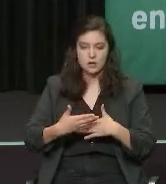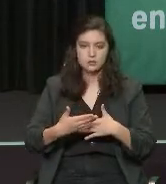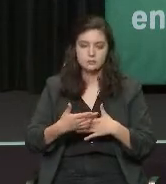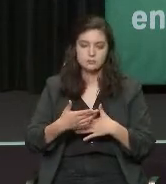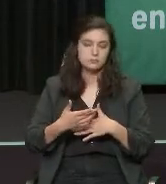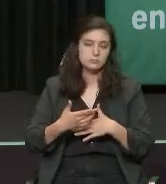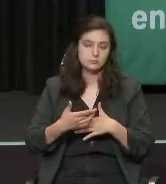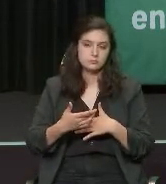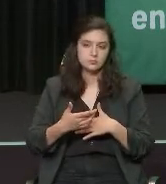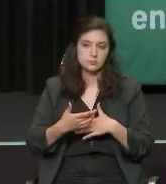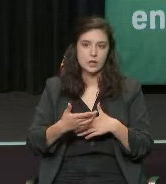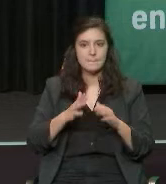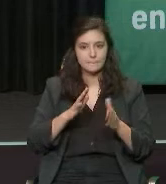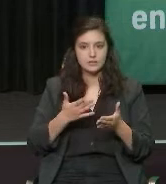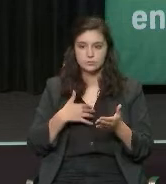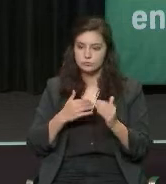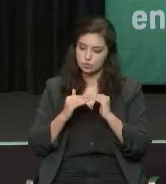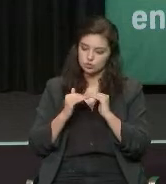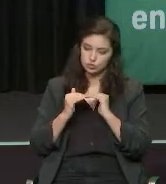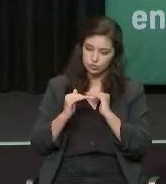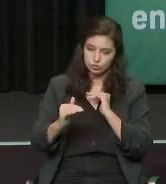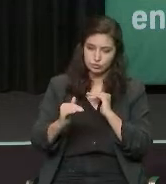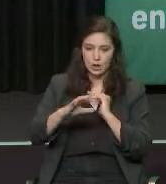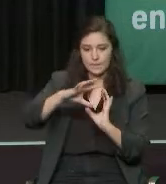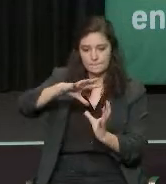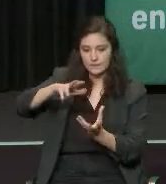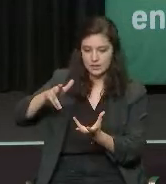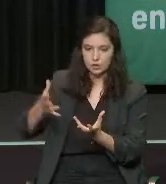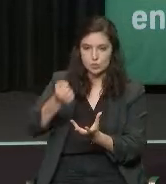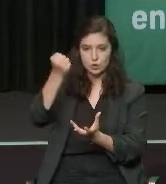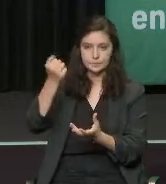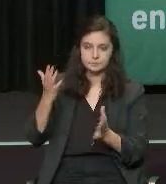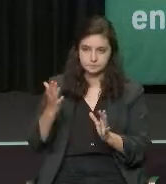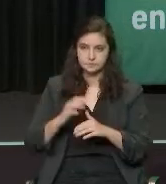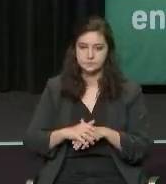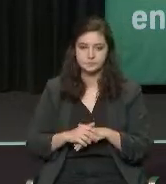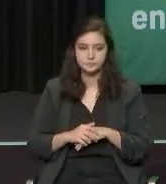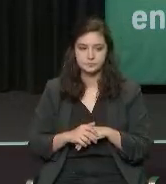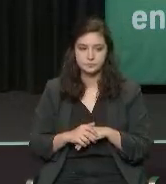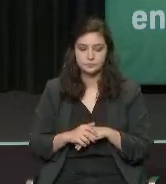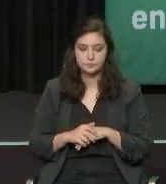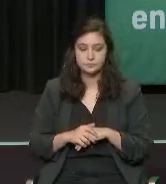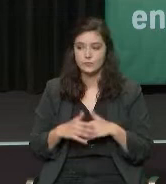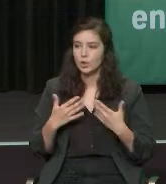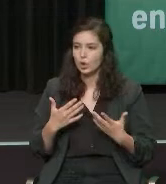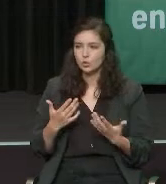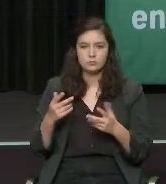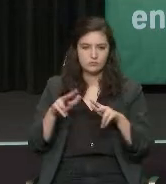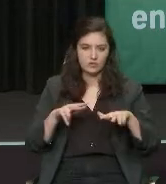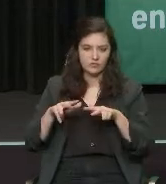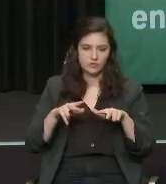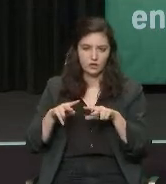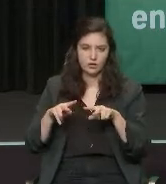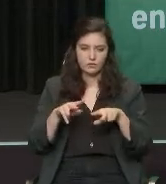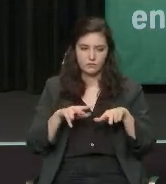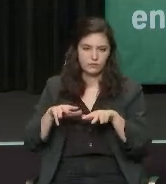essa vontade de mudança com vista a um planeta mais sustentável. Tenho aqui